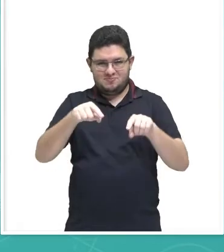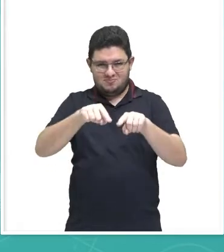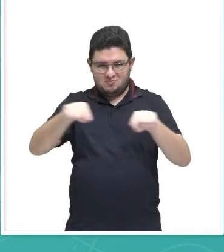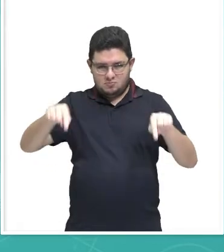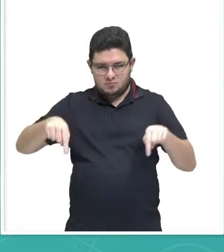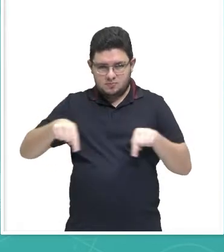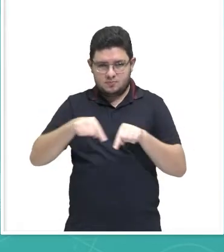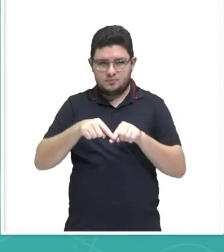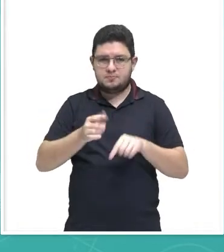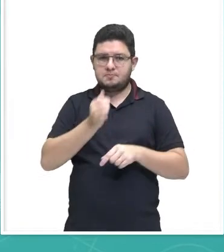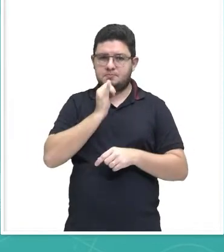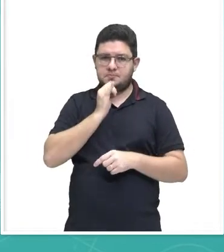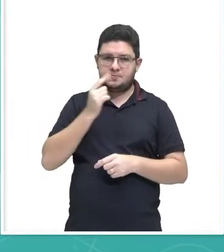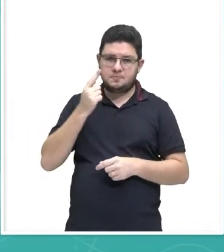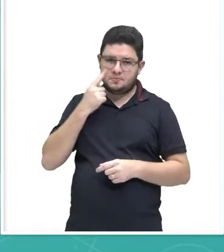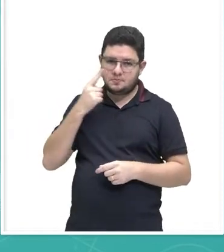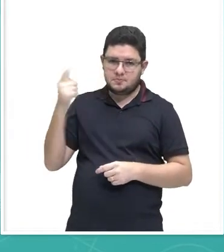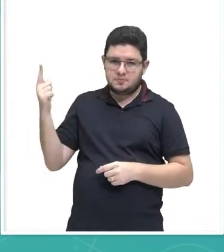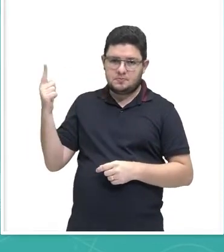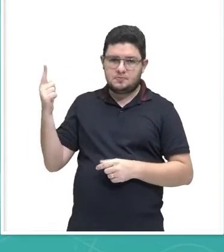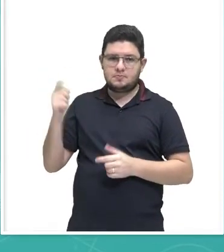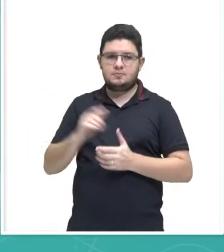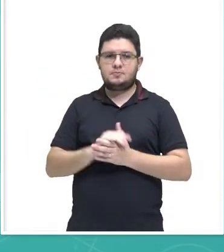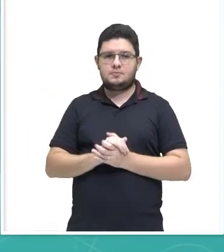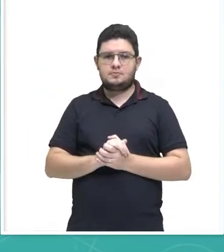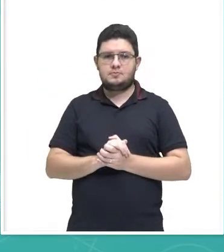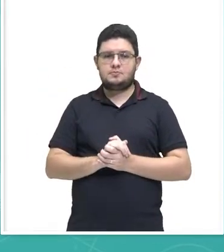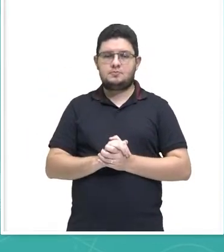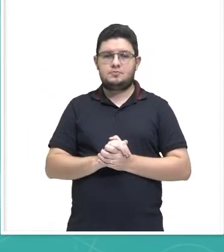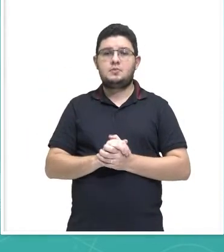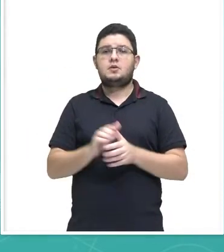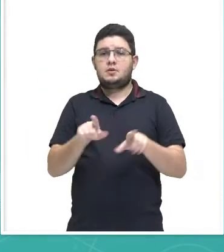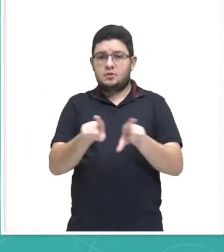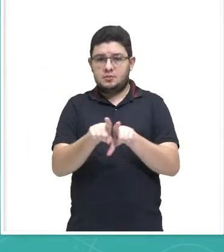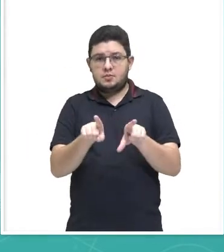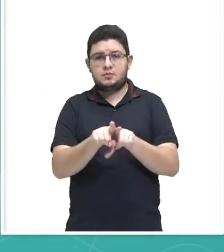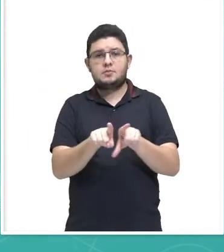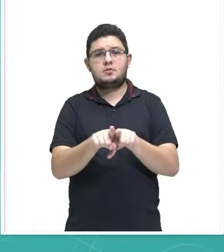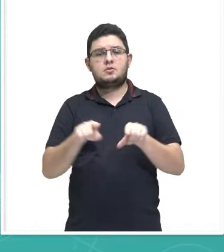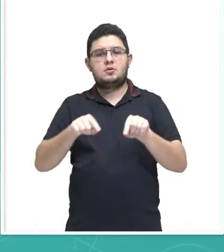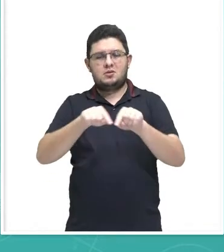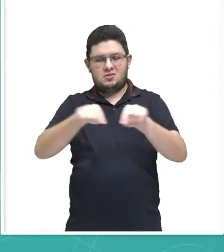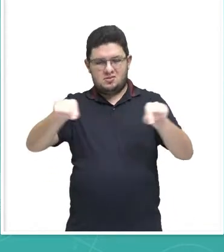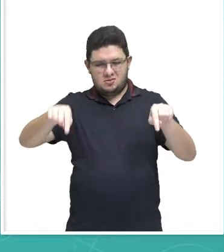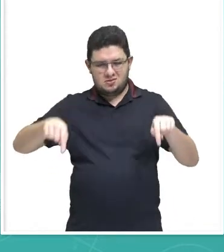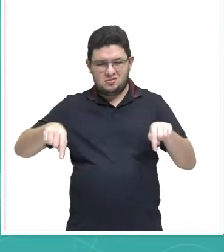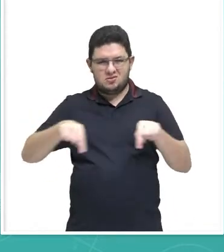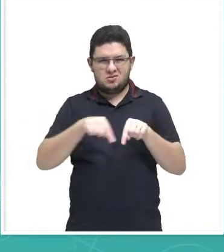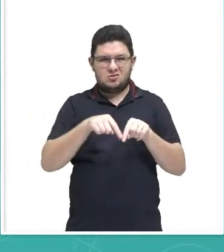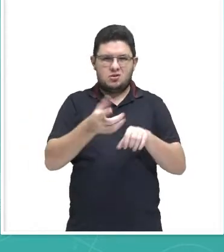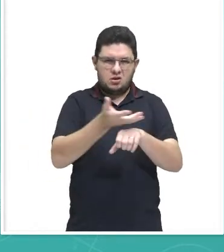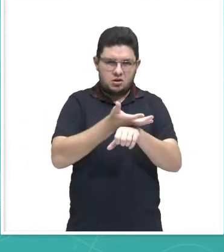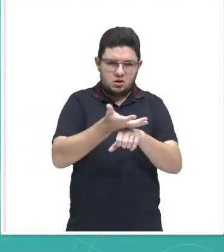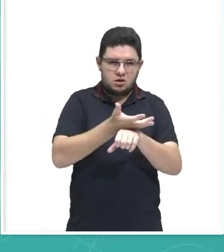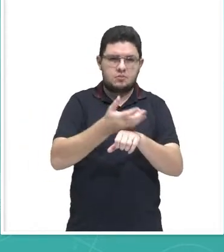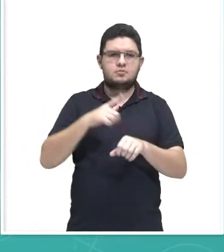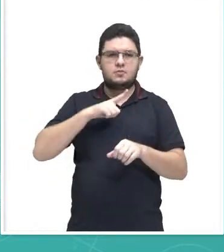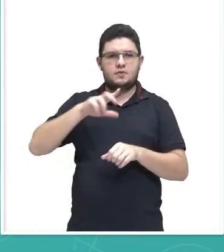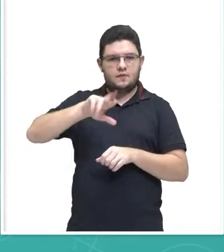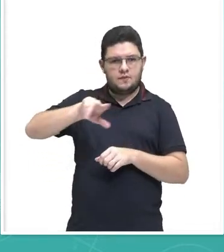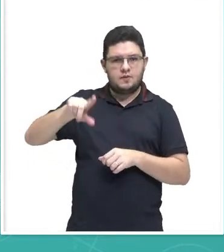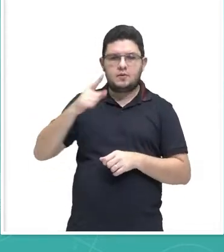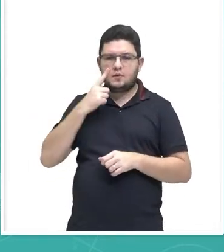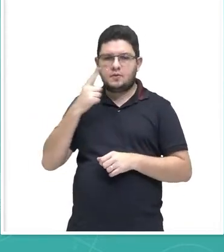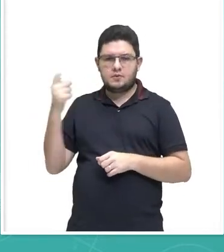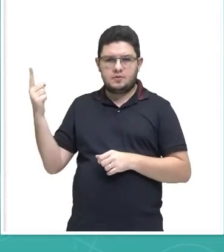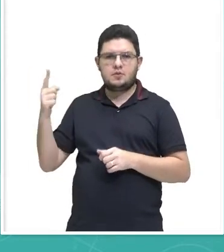o handebol, o futsal, certo? De campo, nós temos o futebol, o hóquei na grama.